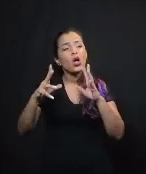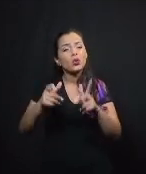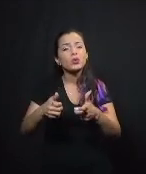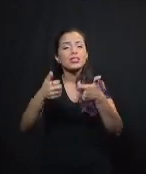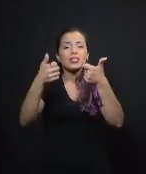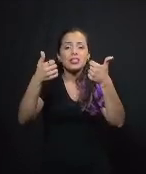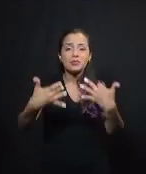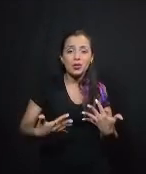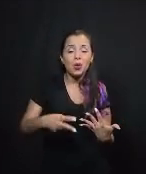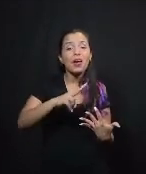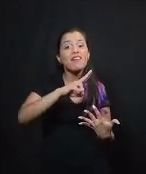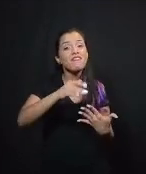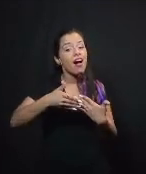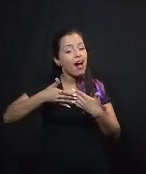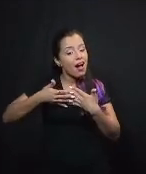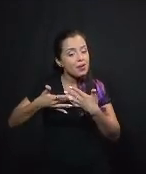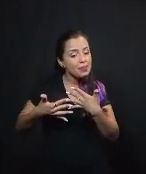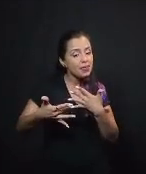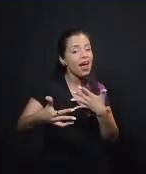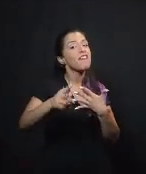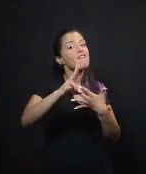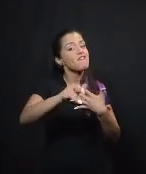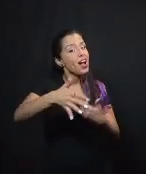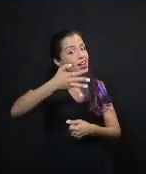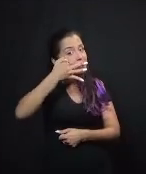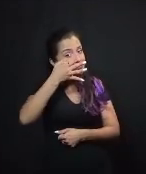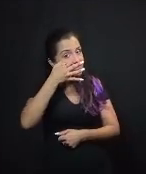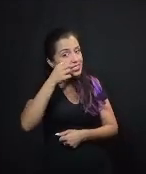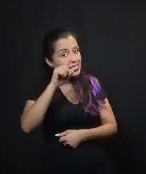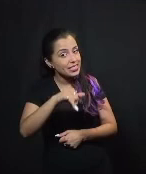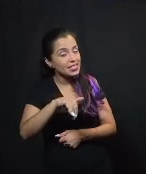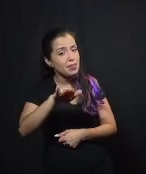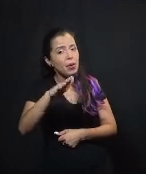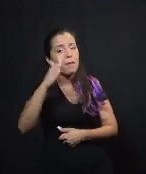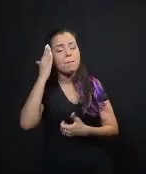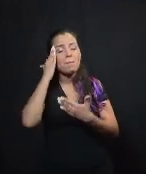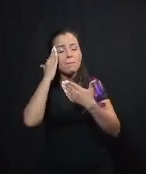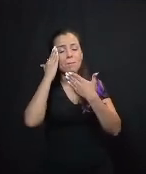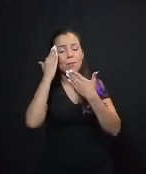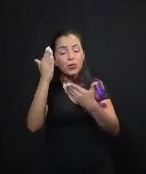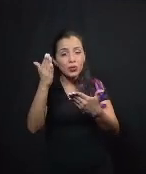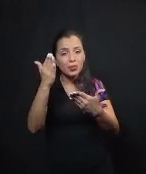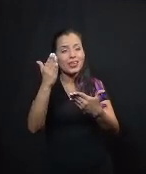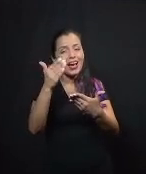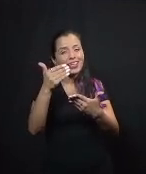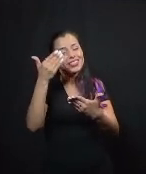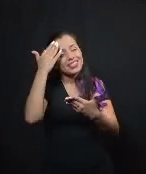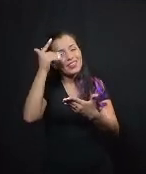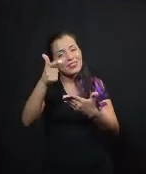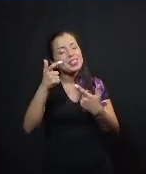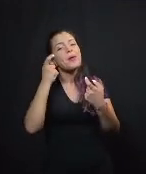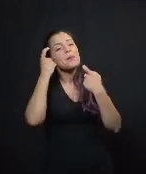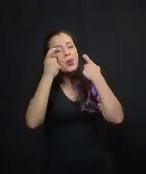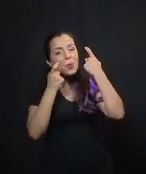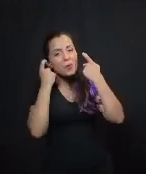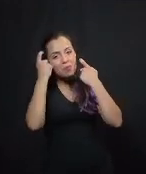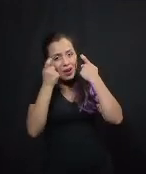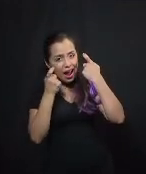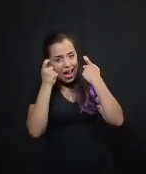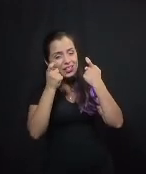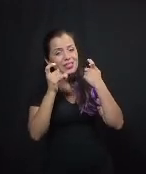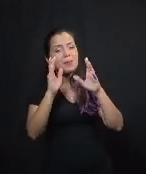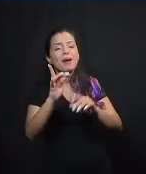vai ver, viu, nesse Brasil. Mas muito obrigada, apesar da preocupação, por sua mensagem de esperança